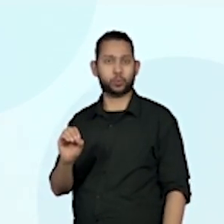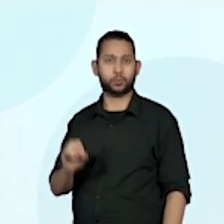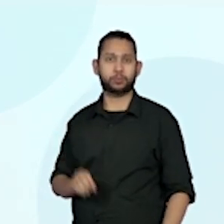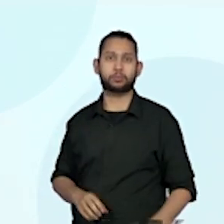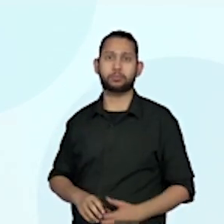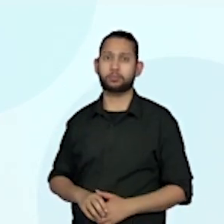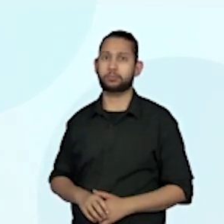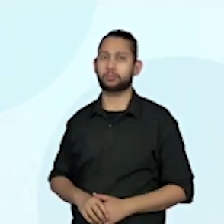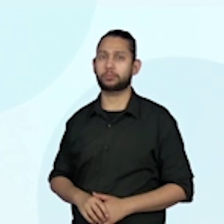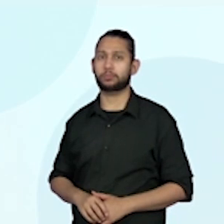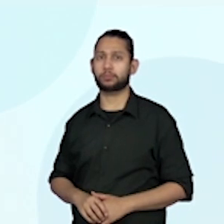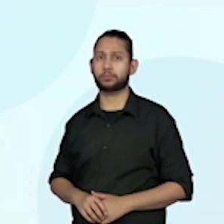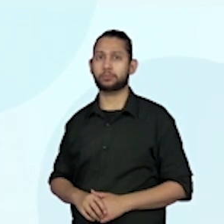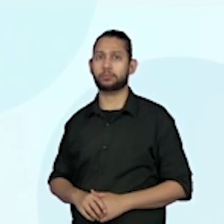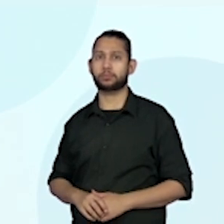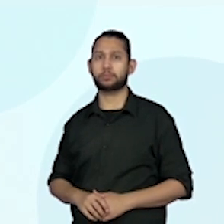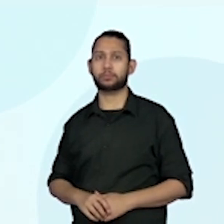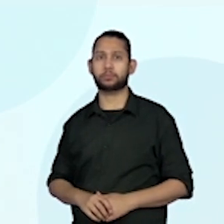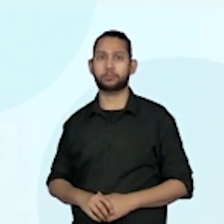1/3.